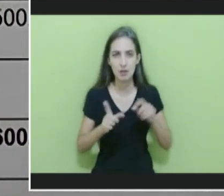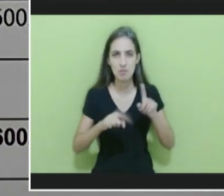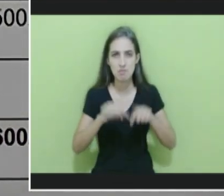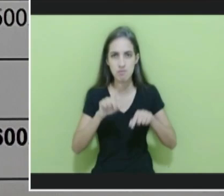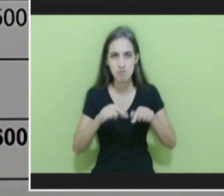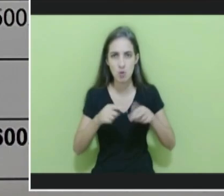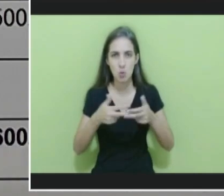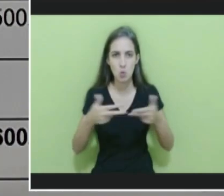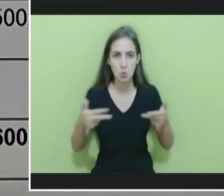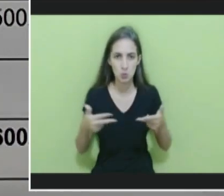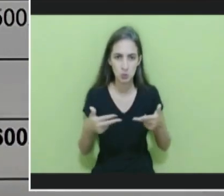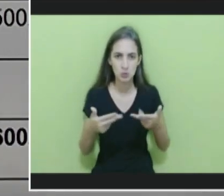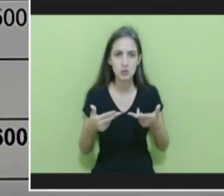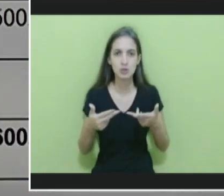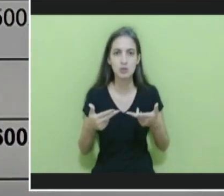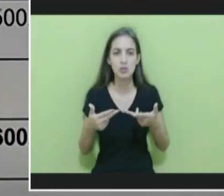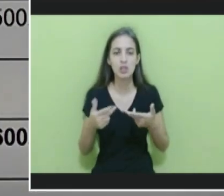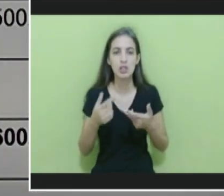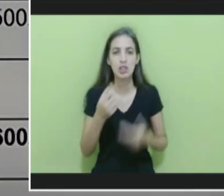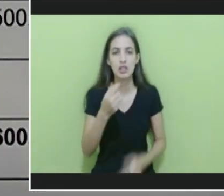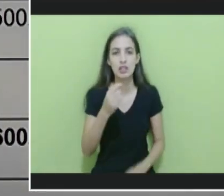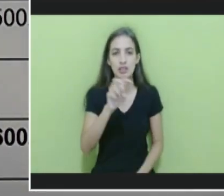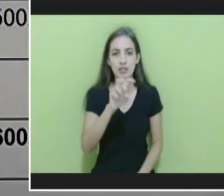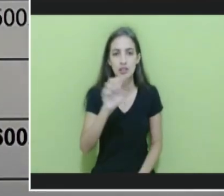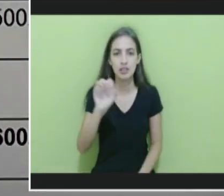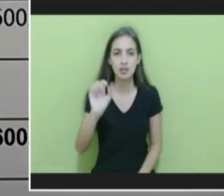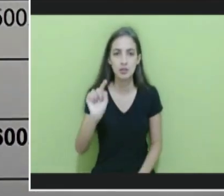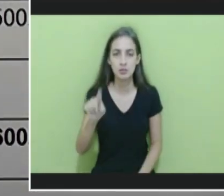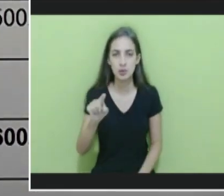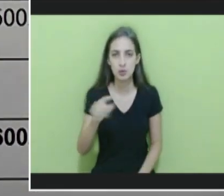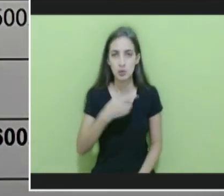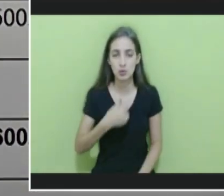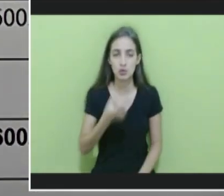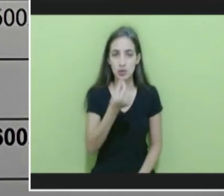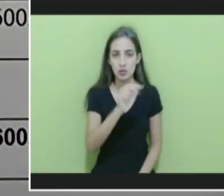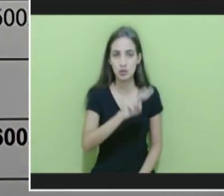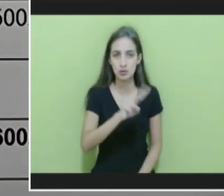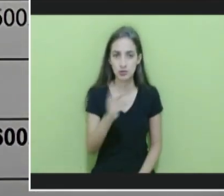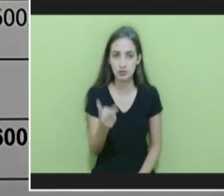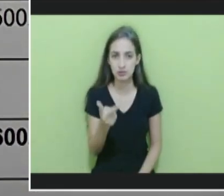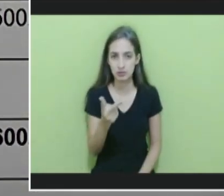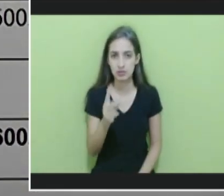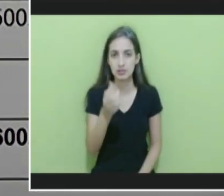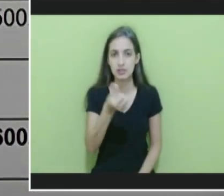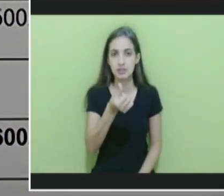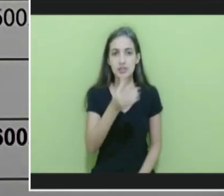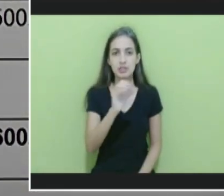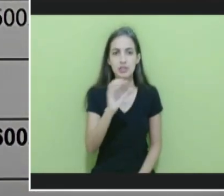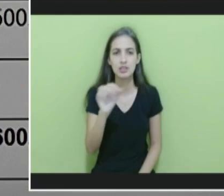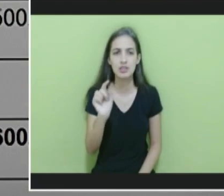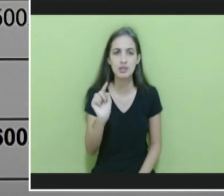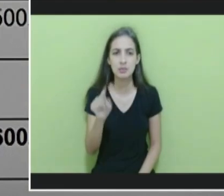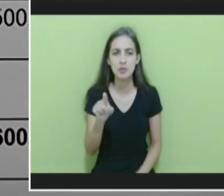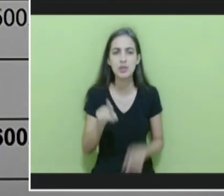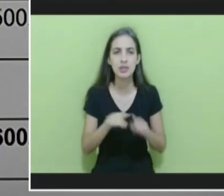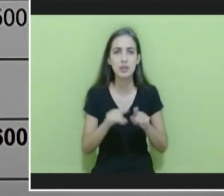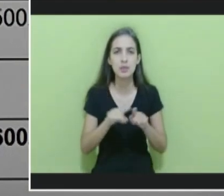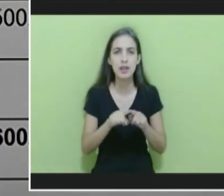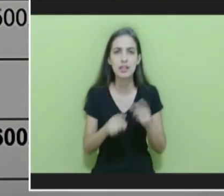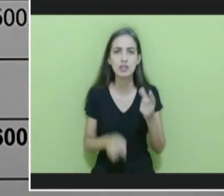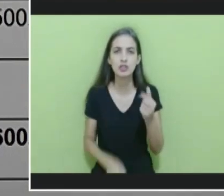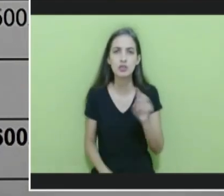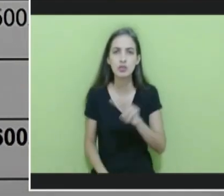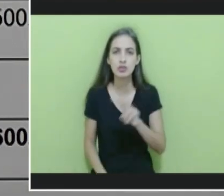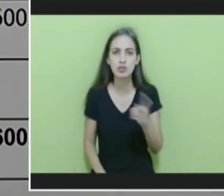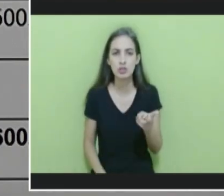reais, transferências da União, 600 mil reais, e as transferências do Estado, 1